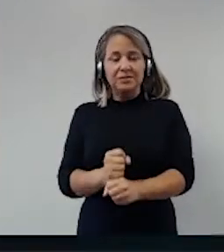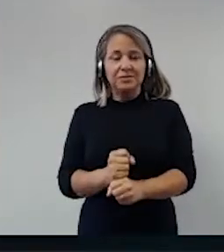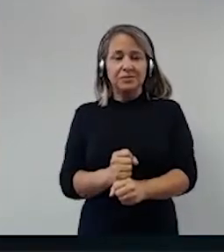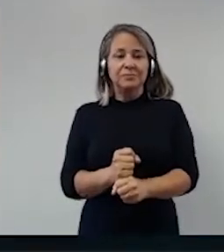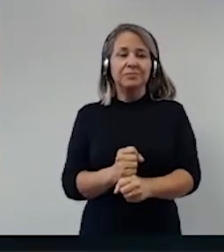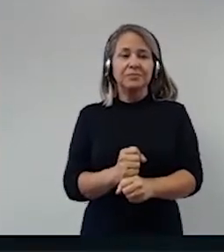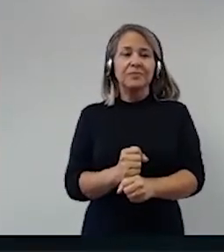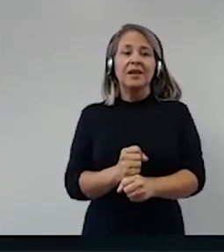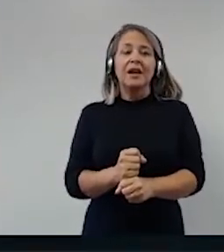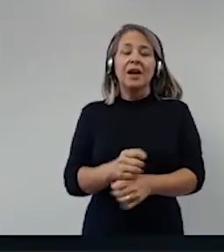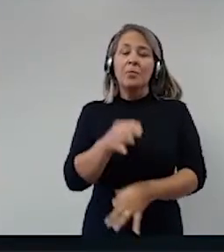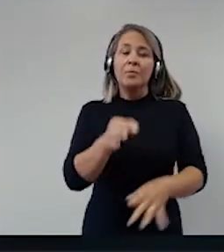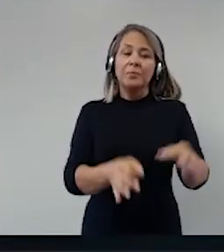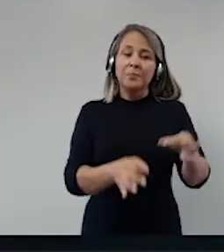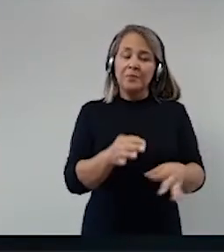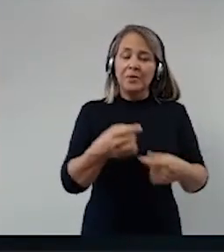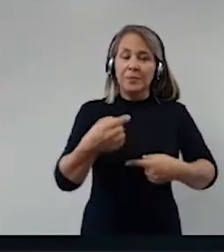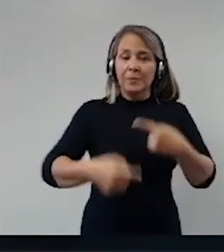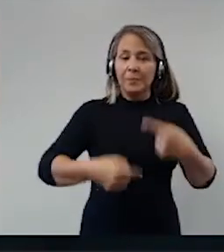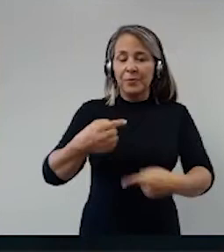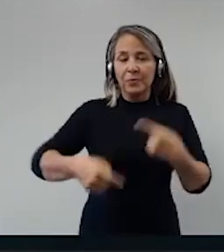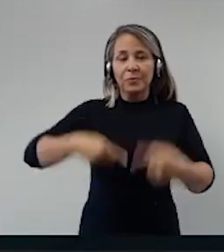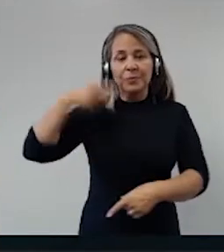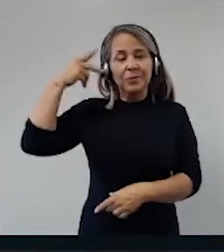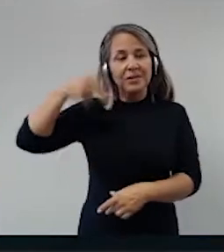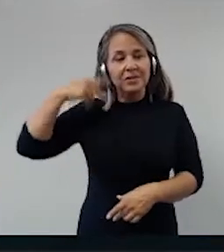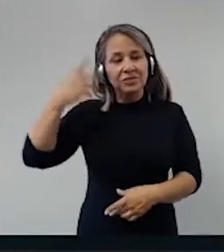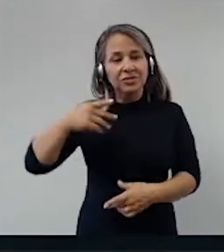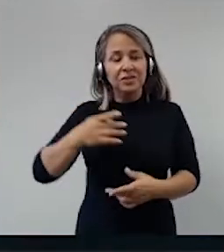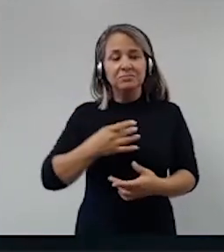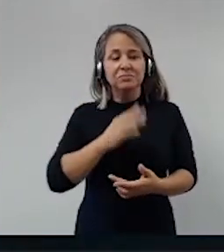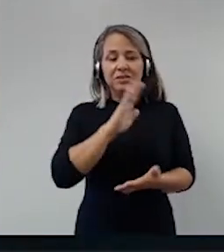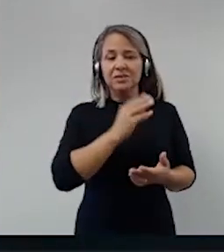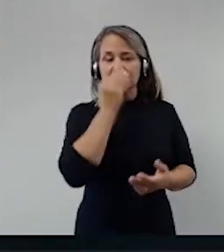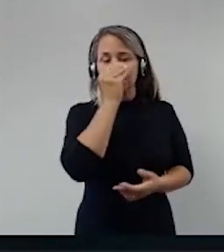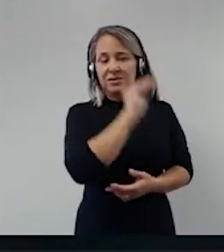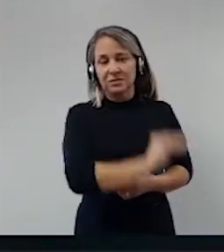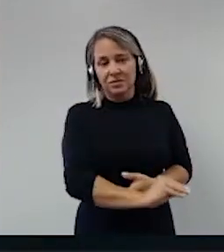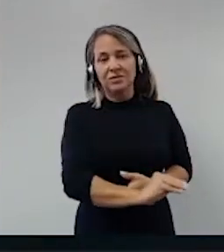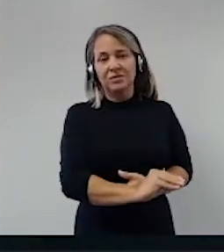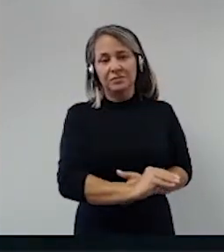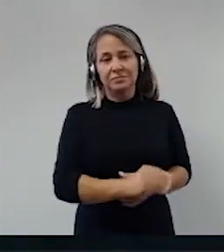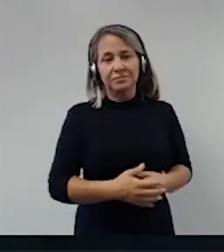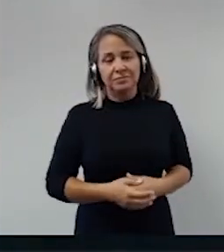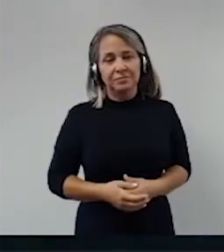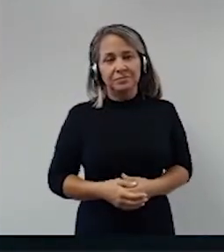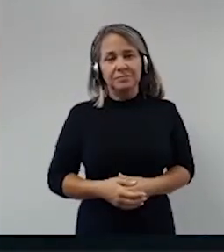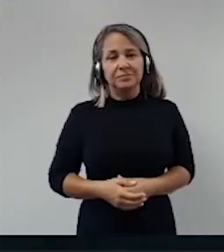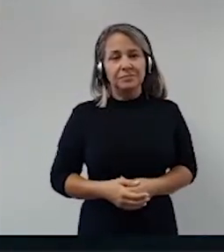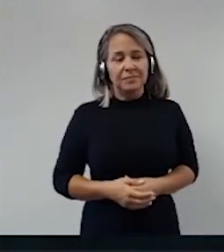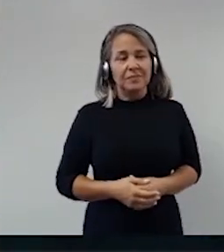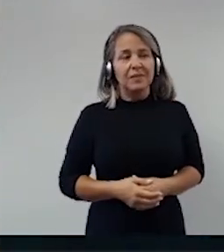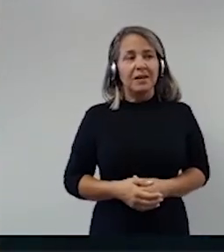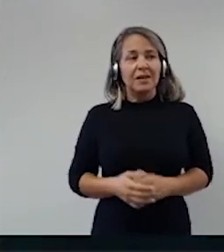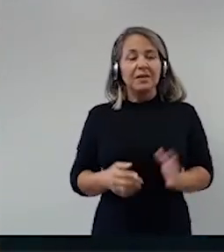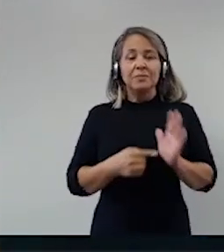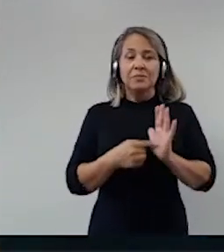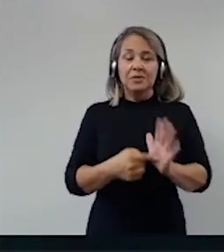que ignora as vulnerabilidades do povo brasileiro, uma política desse desgoverno que relativiza